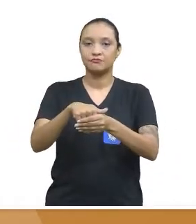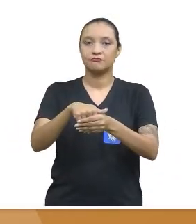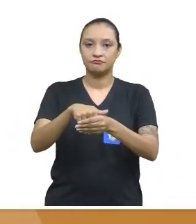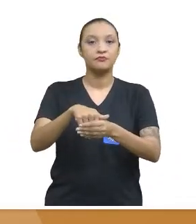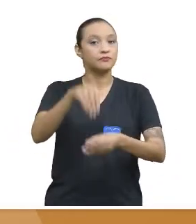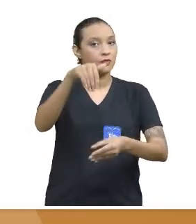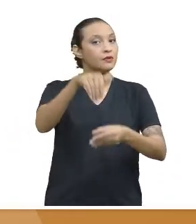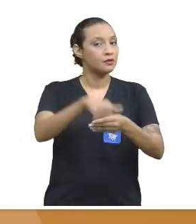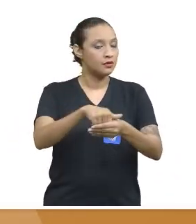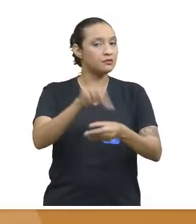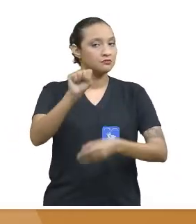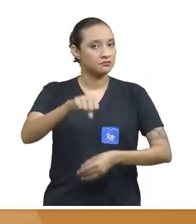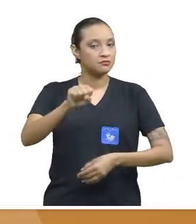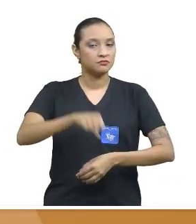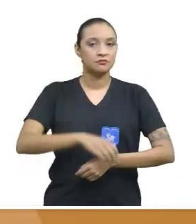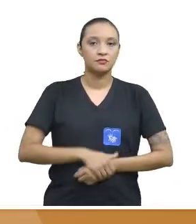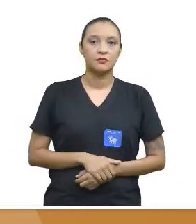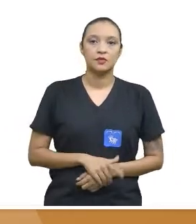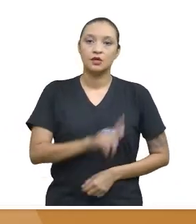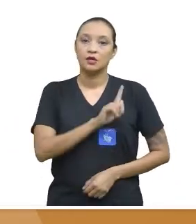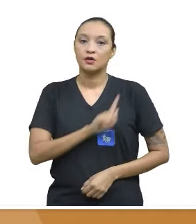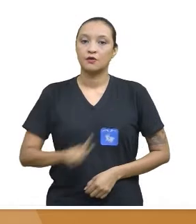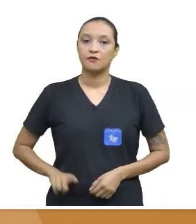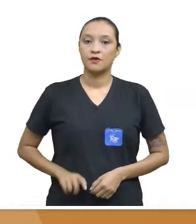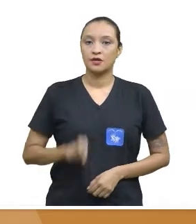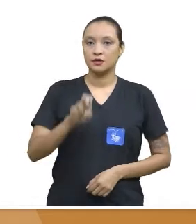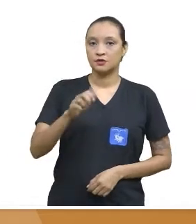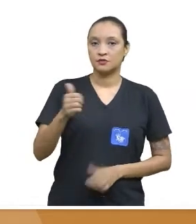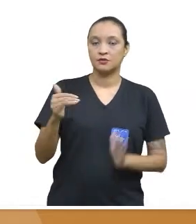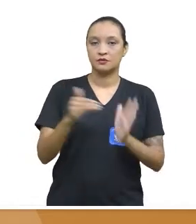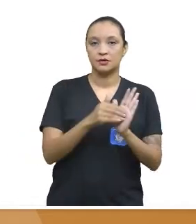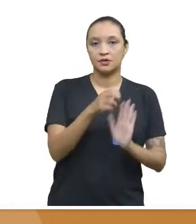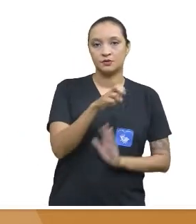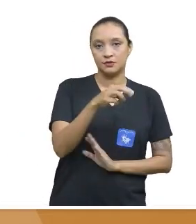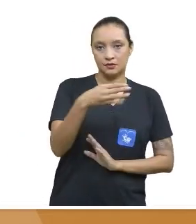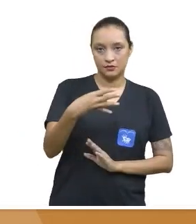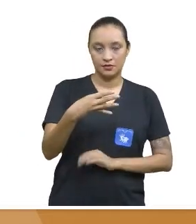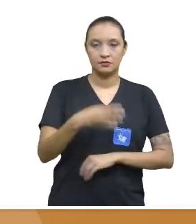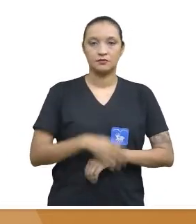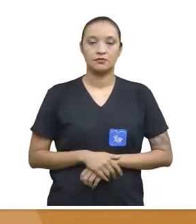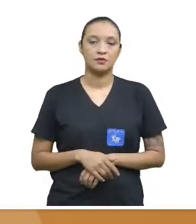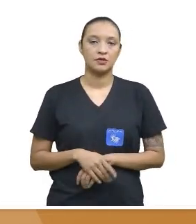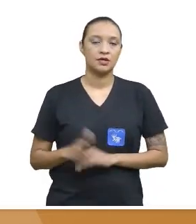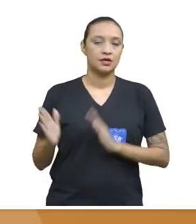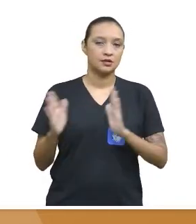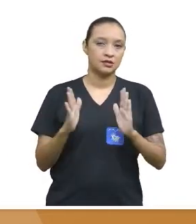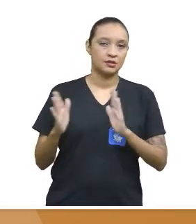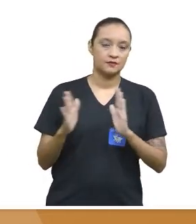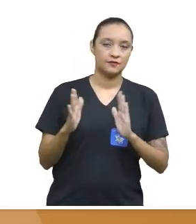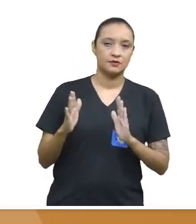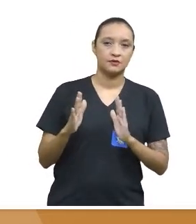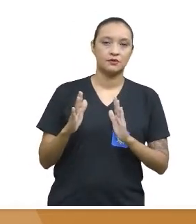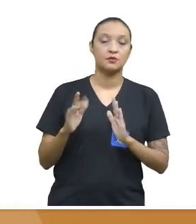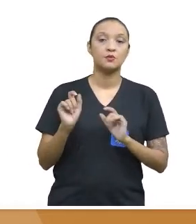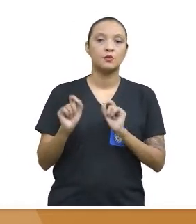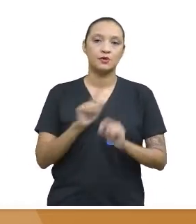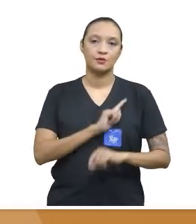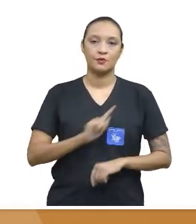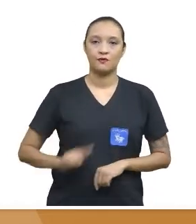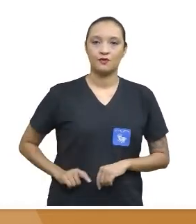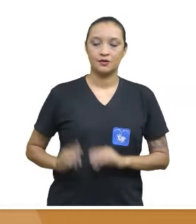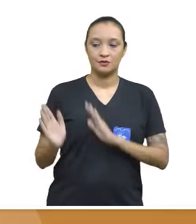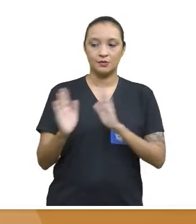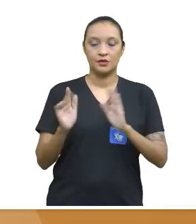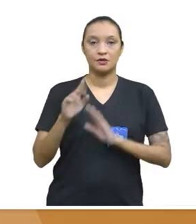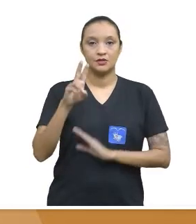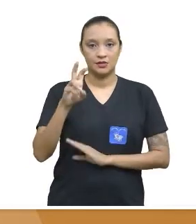ali também, não é? E governa de 51 a 54. Esse governo da década de 50 de Vargas, para não